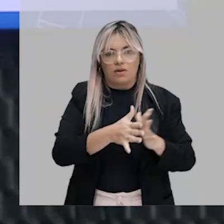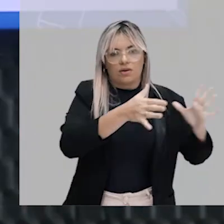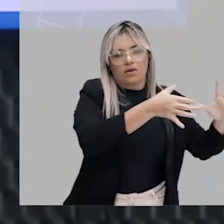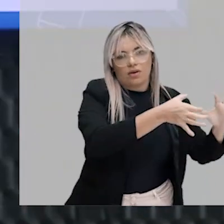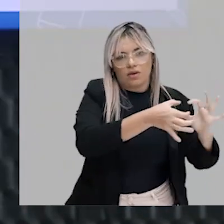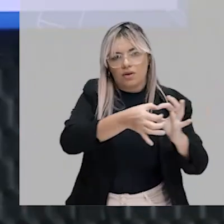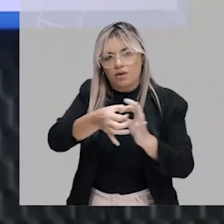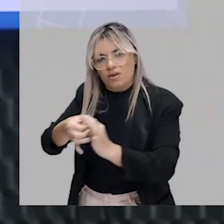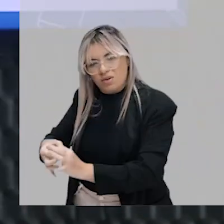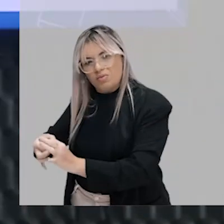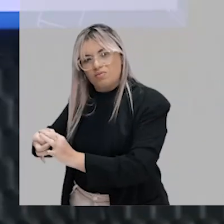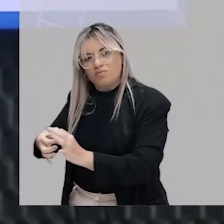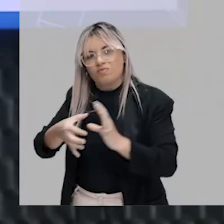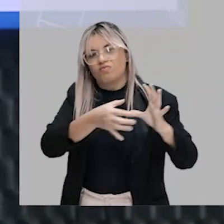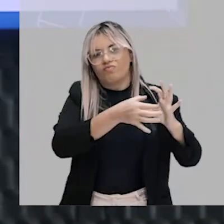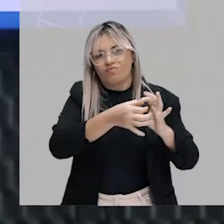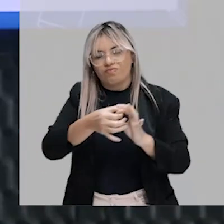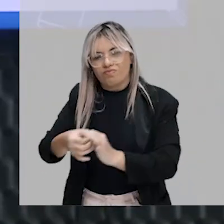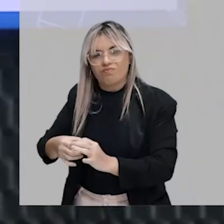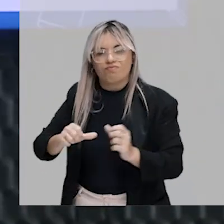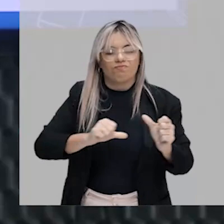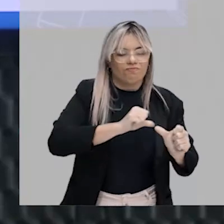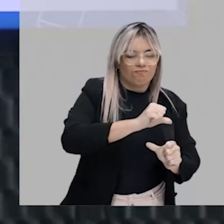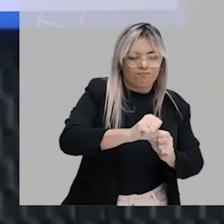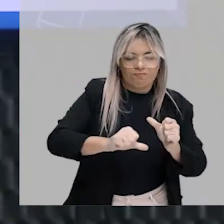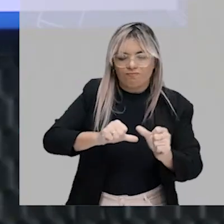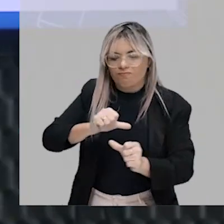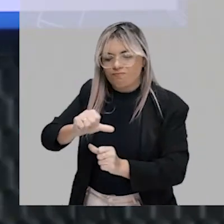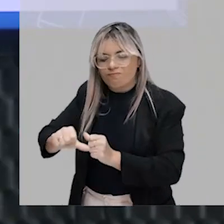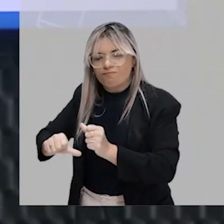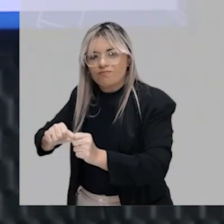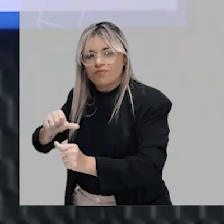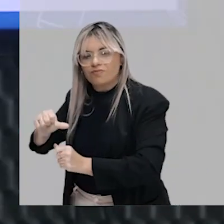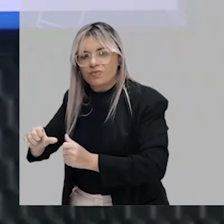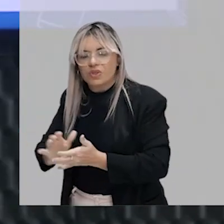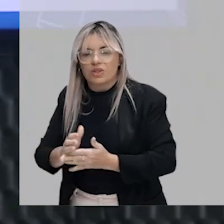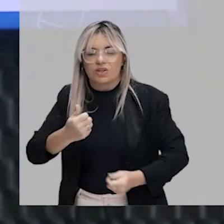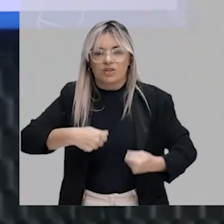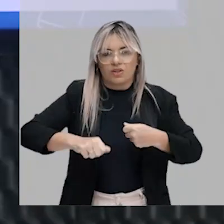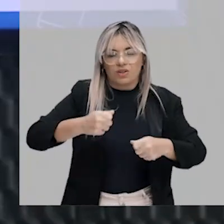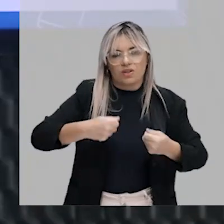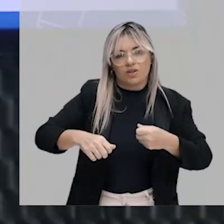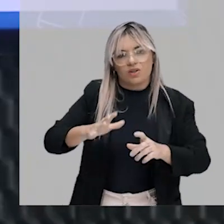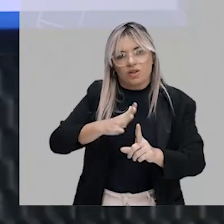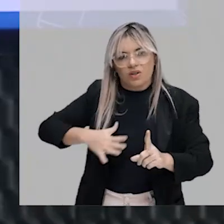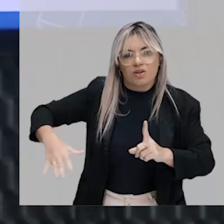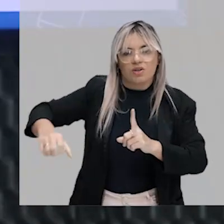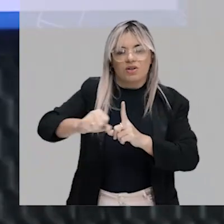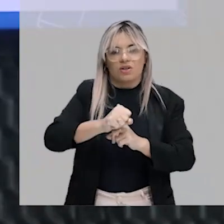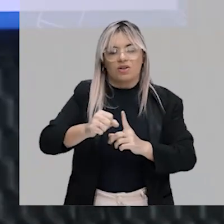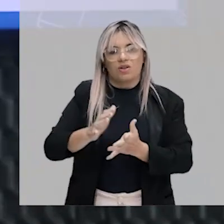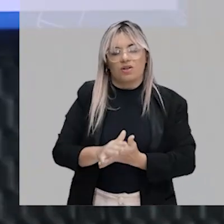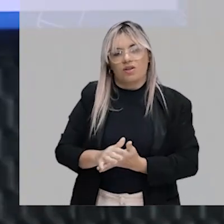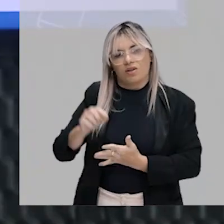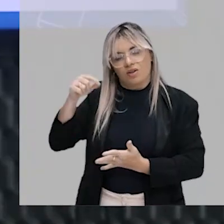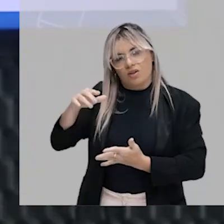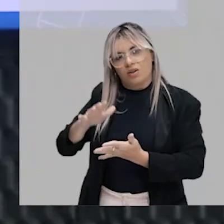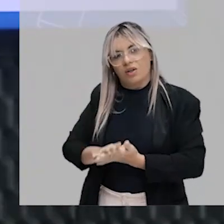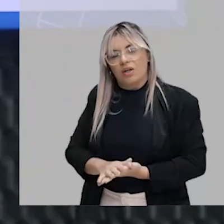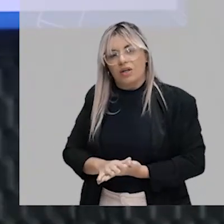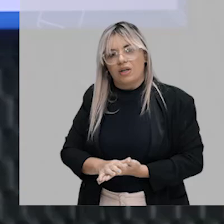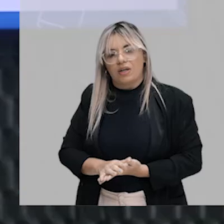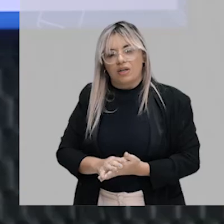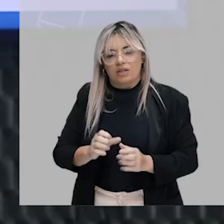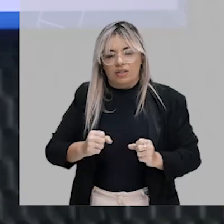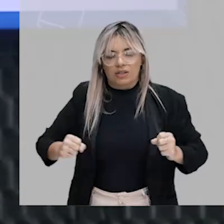de várias mudanças econômicas, políticas, sociais, culturais, que o Auguste Comte está inserido e vai tentar